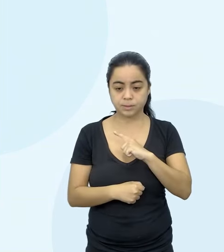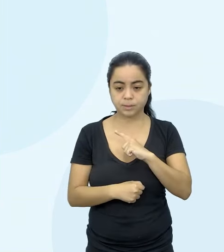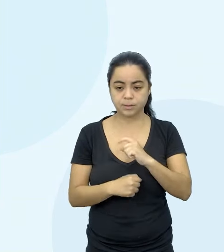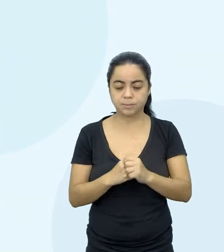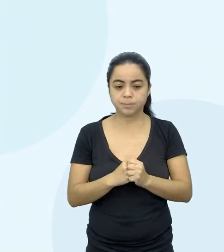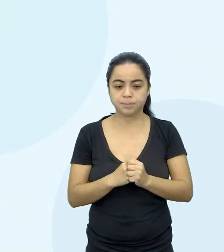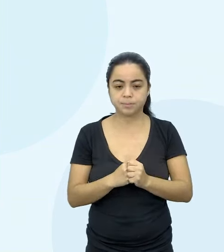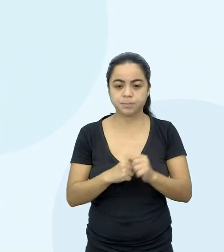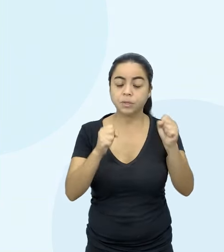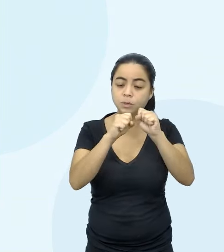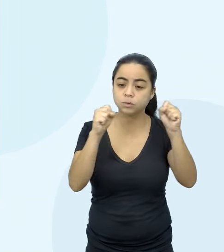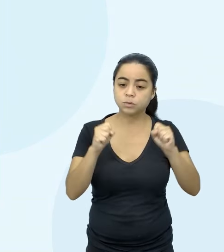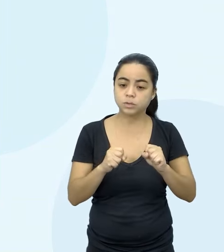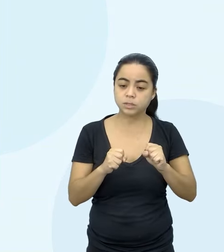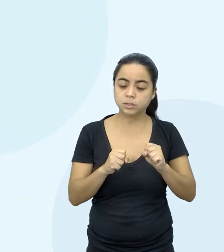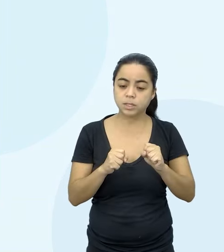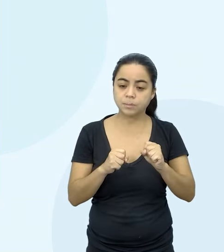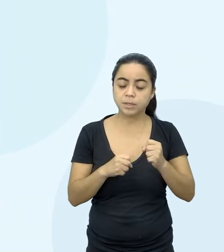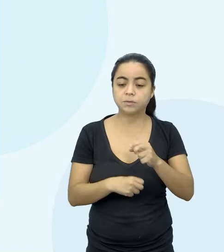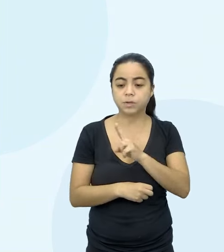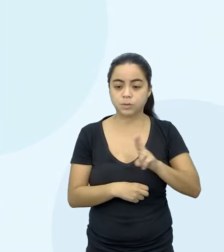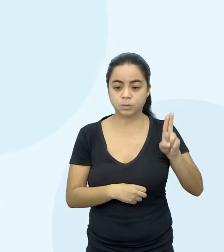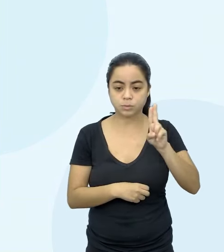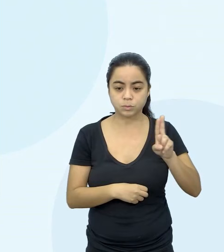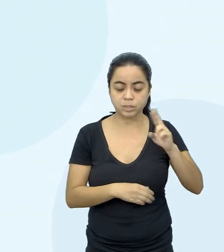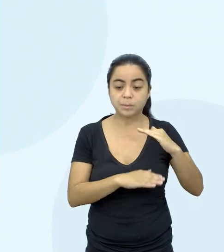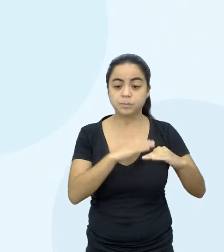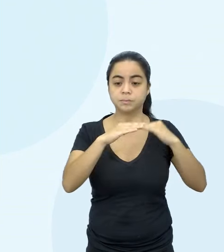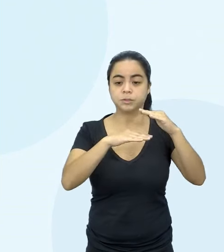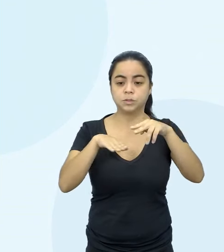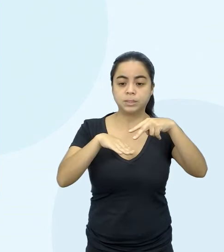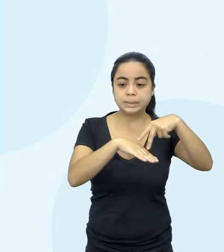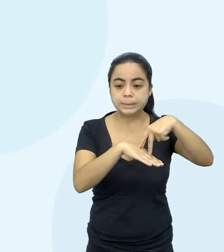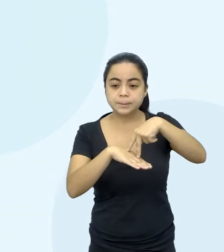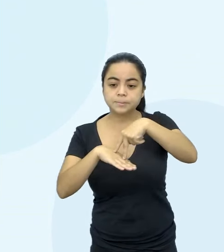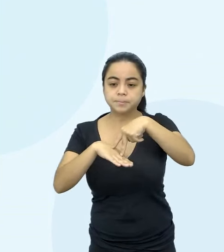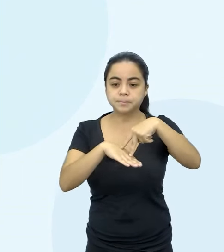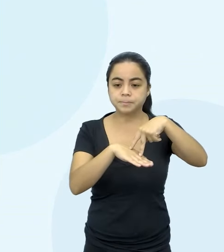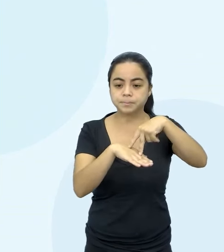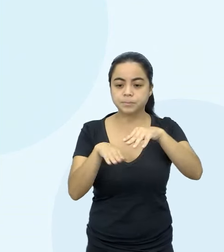são os sistemas fisiológicos que ele vai usar para desenvolver o equilíbrio,